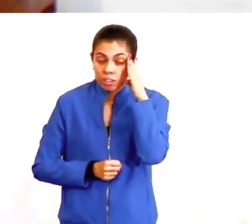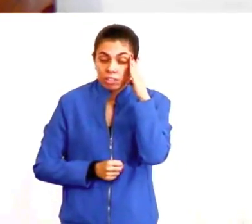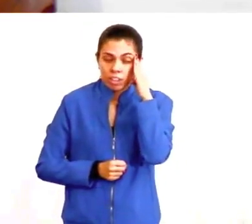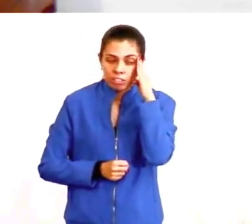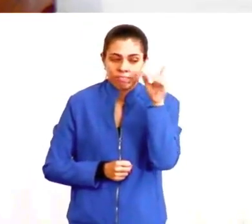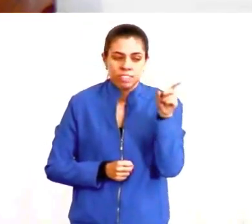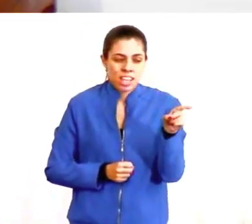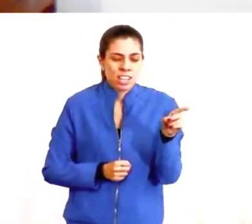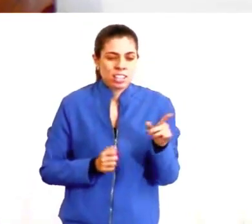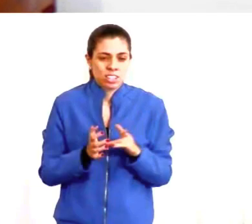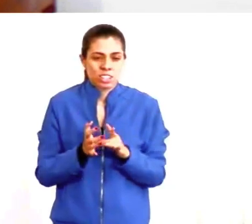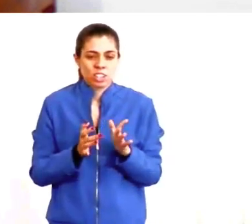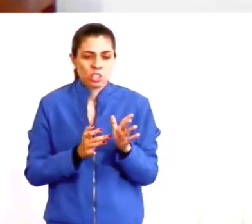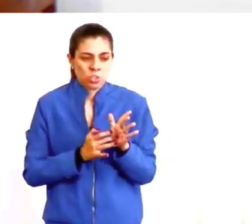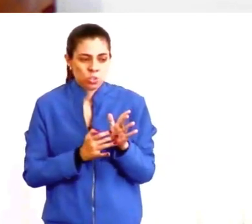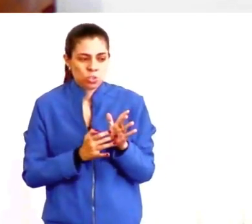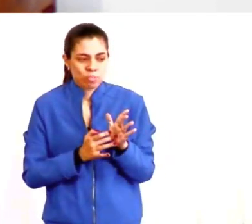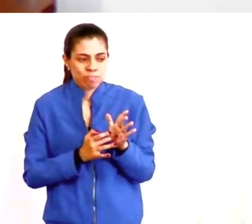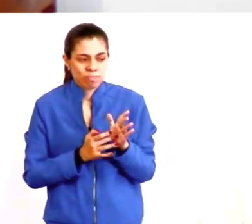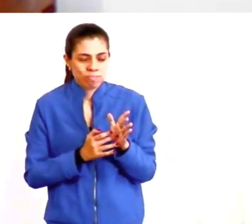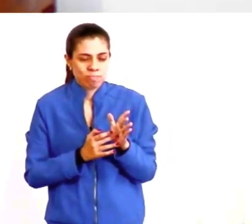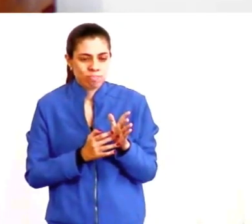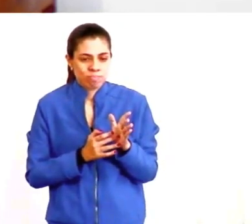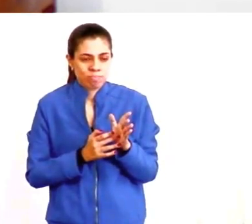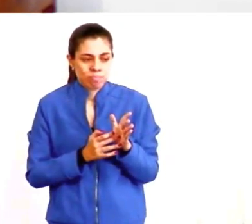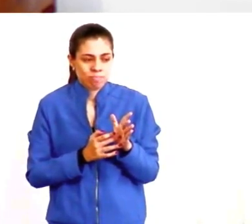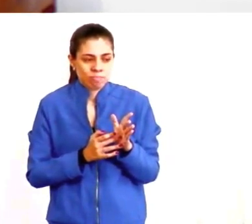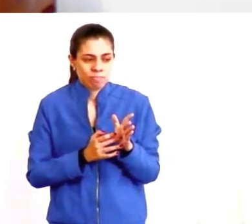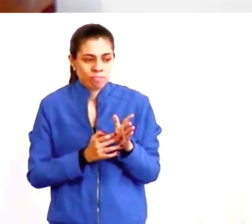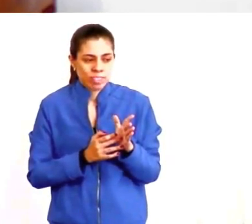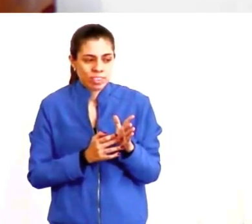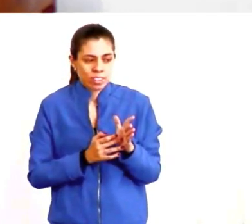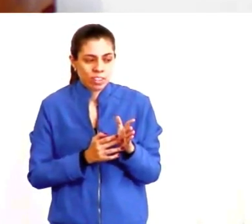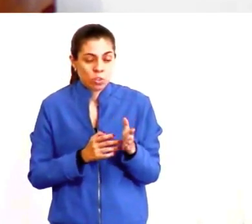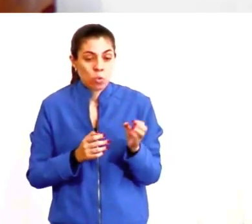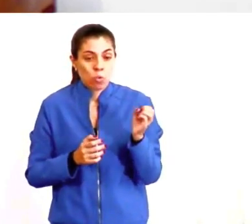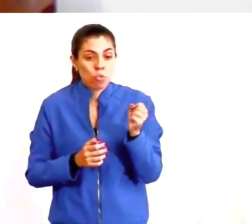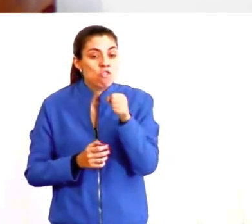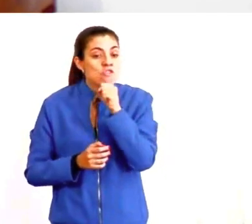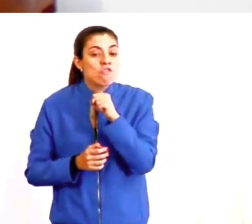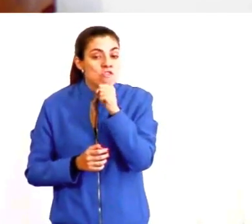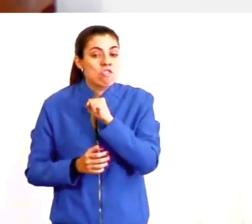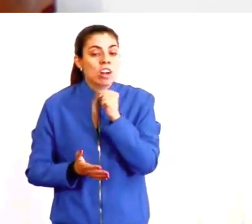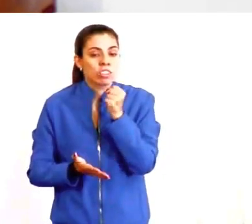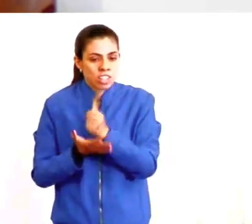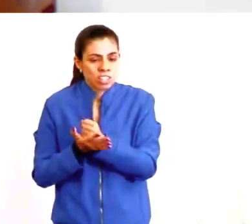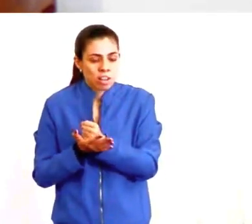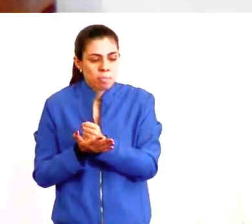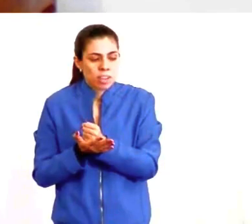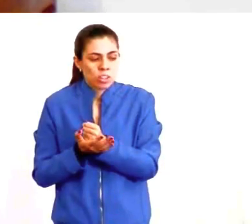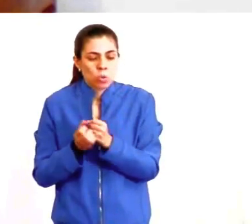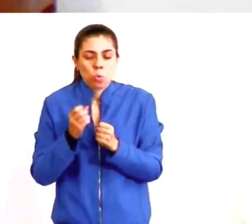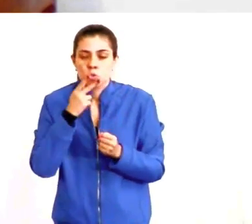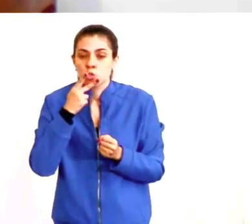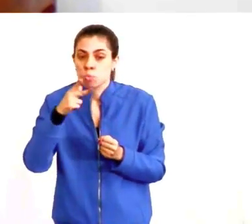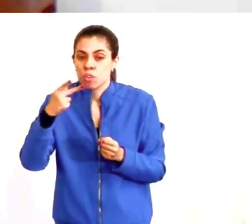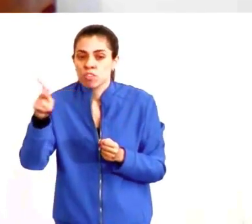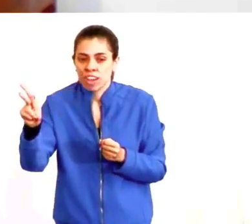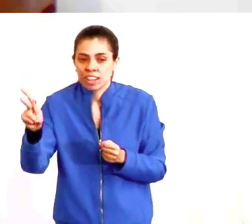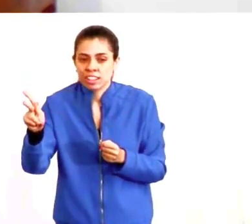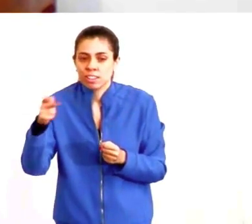agora era, diante dessas mulheres e diante dos discípulos, a própria profecia. Ele era a